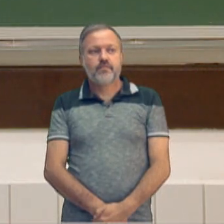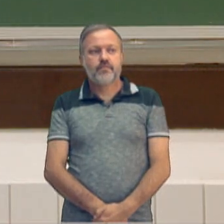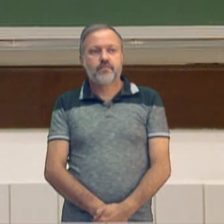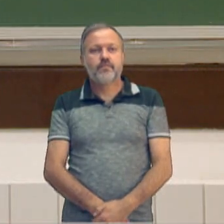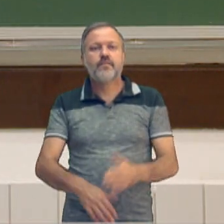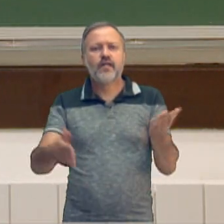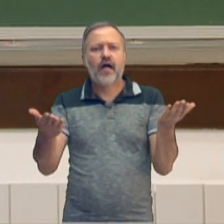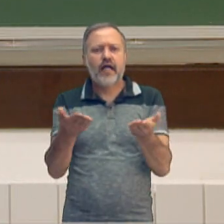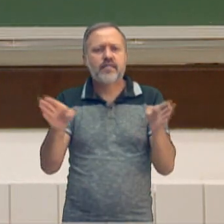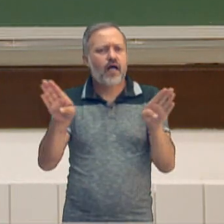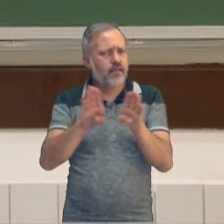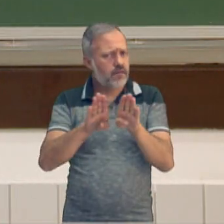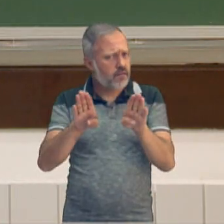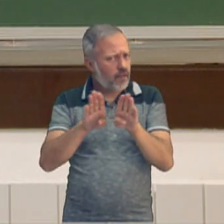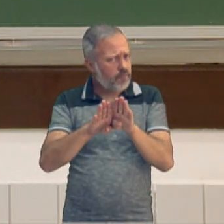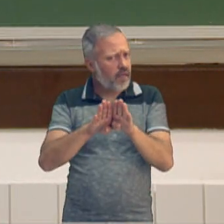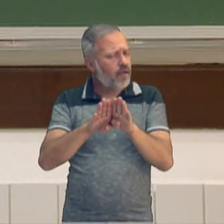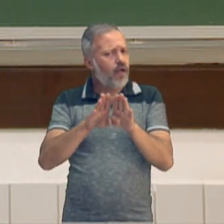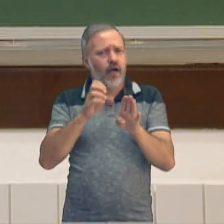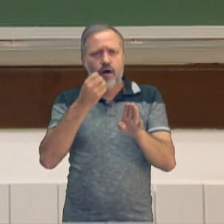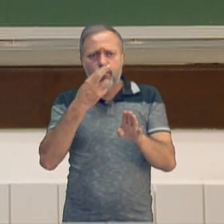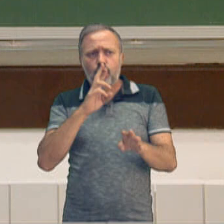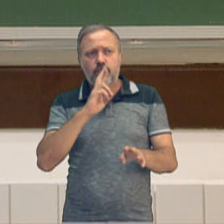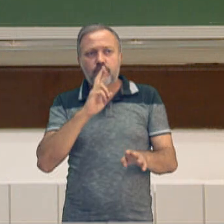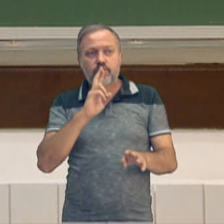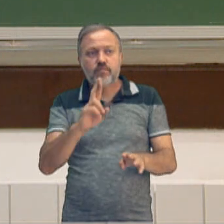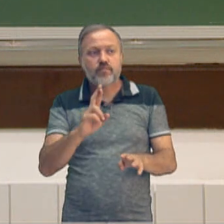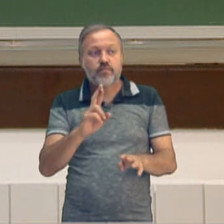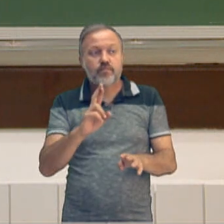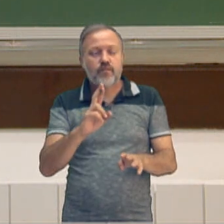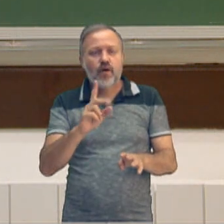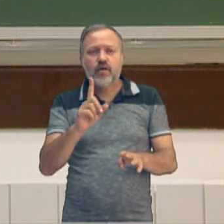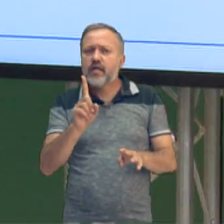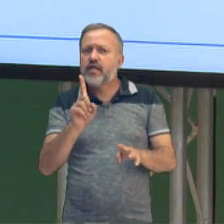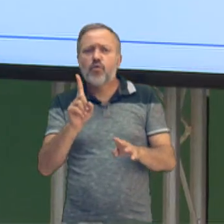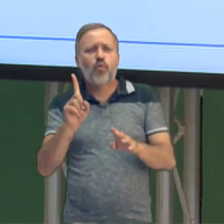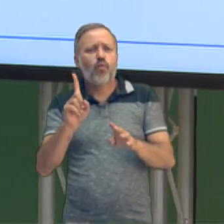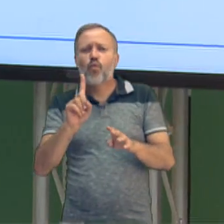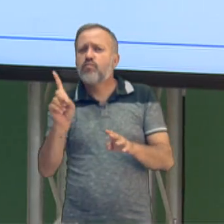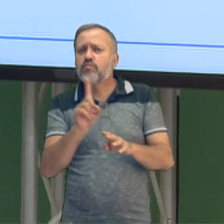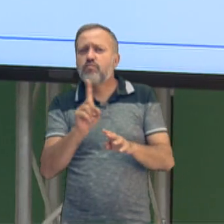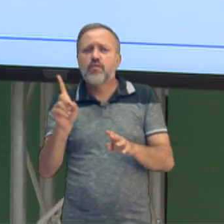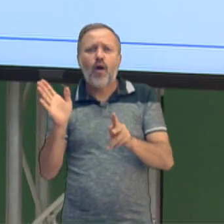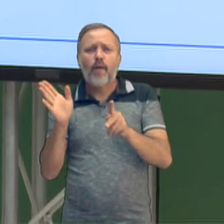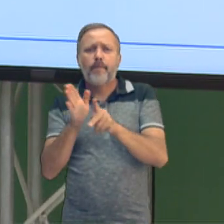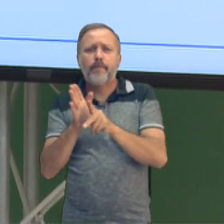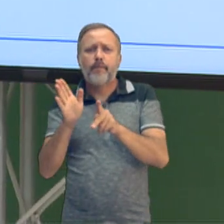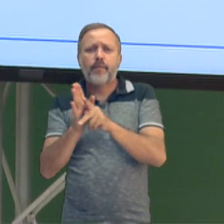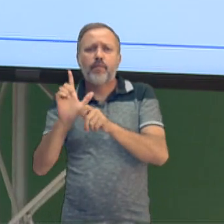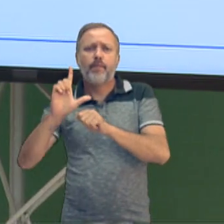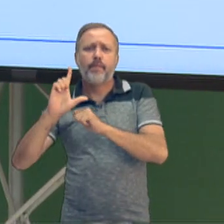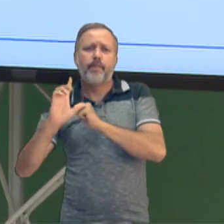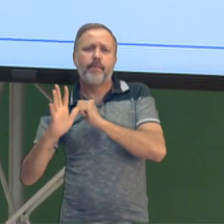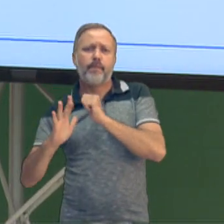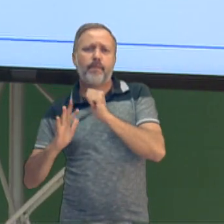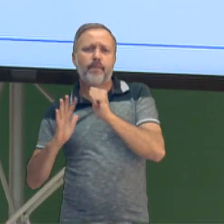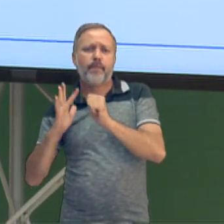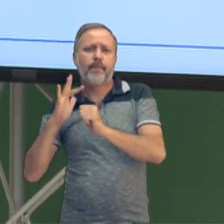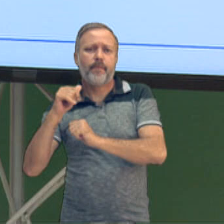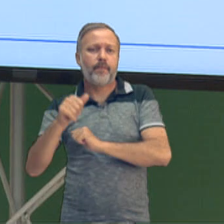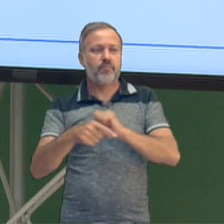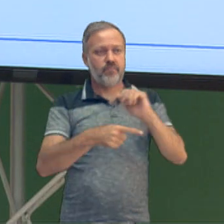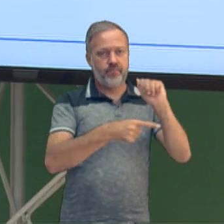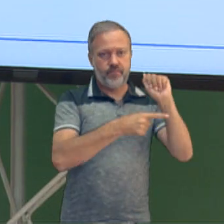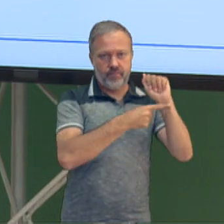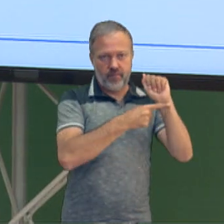Então, gente, essa estava tranquilinha também, né? Vamos ver, então, o que daqui não é função, não tem nada a ver com lipídio. Letra